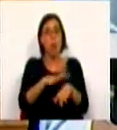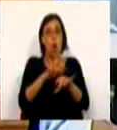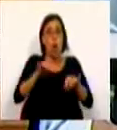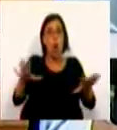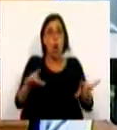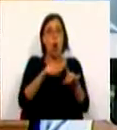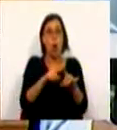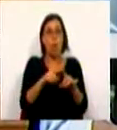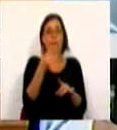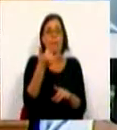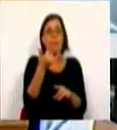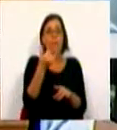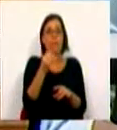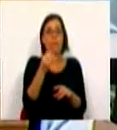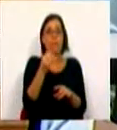hospitais